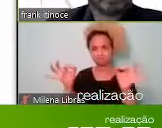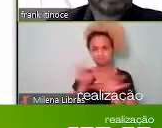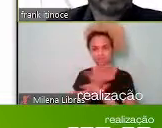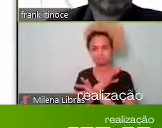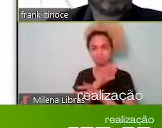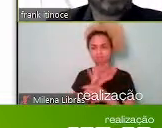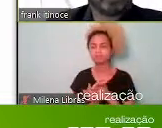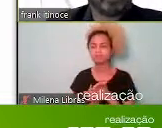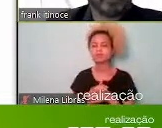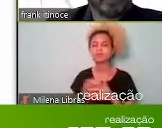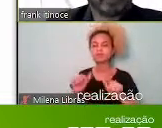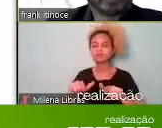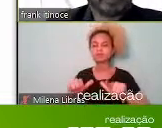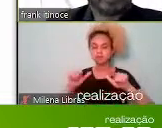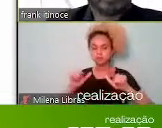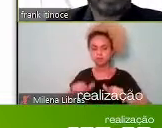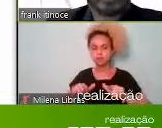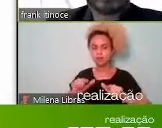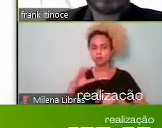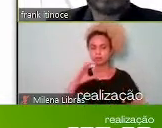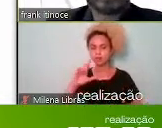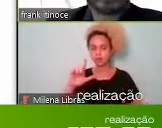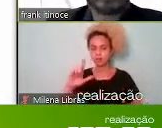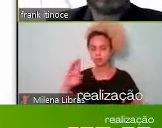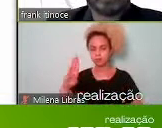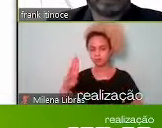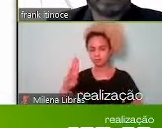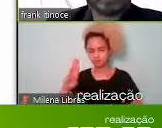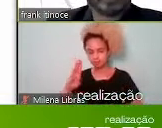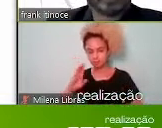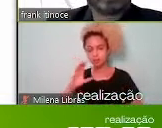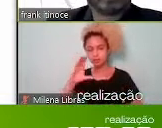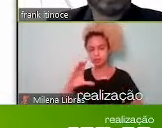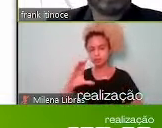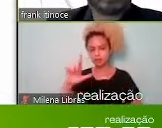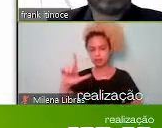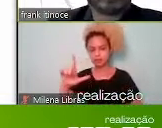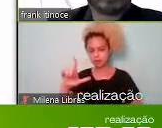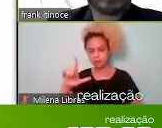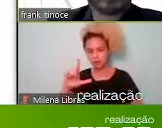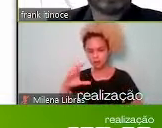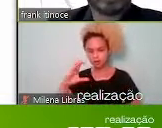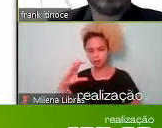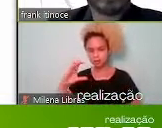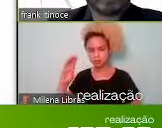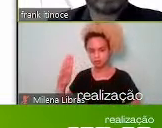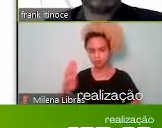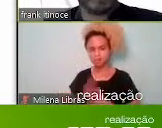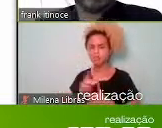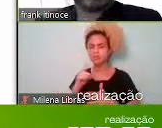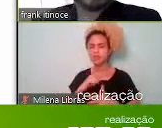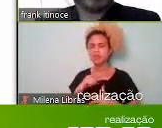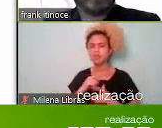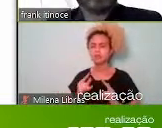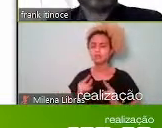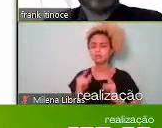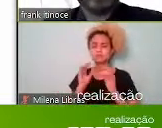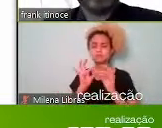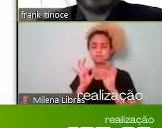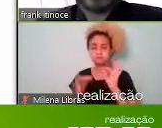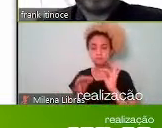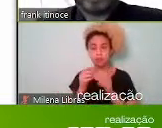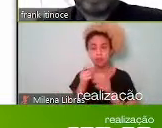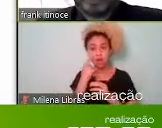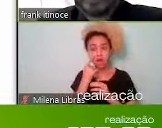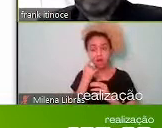Certificado de licença do Corpo de Bombeiros. Então, tem certos tipos de edificação que elas são muito, muito simples. Um detalhe, deixa eu contar.